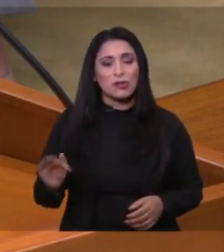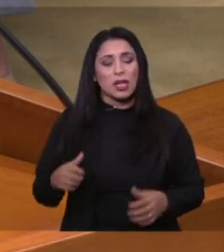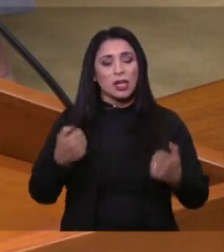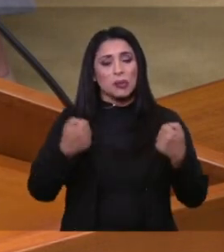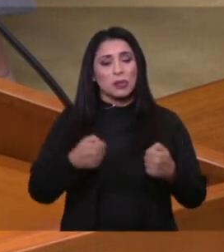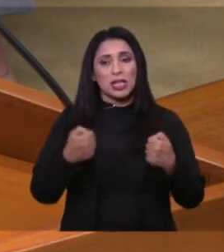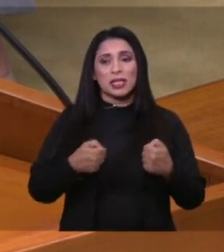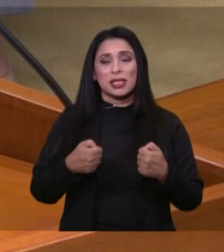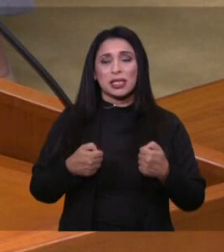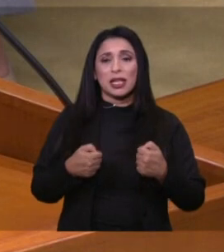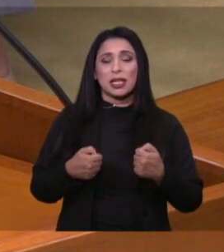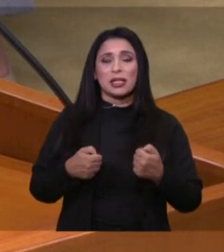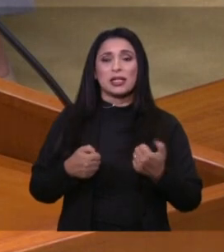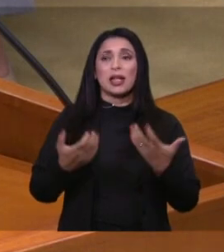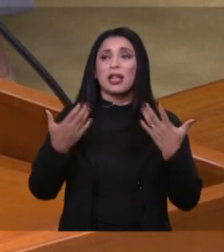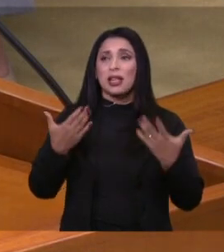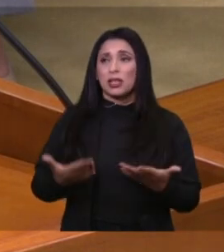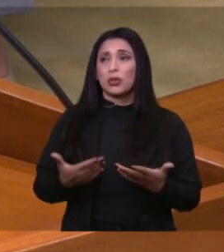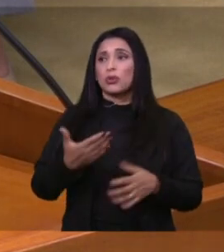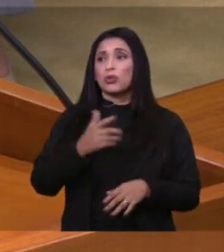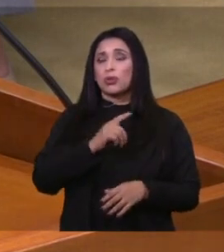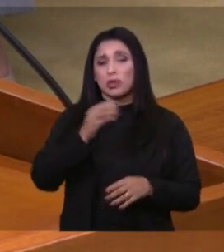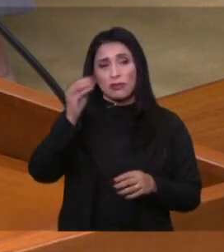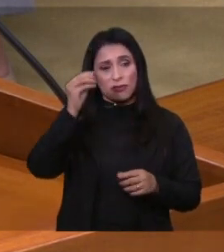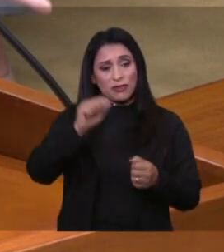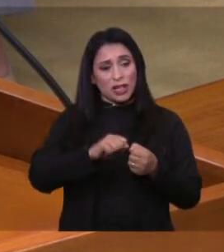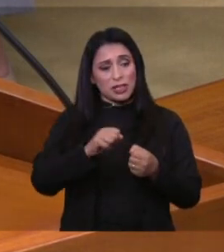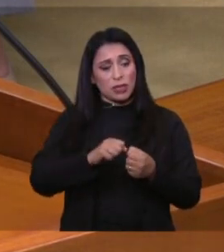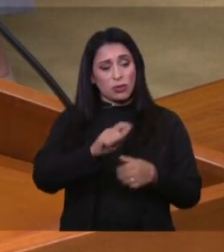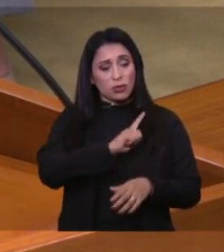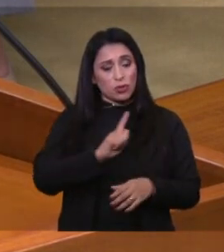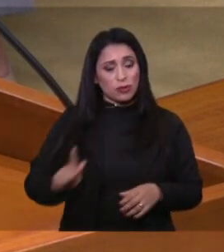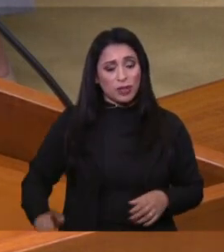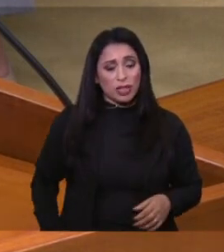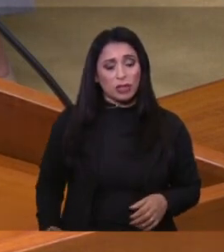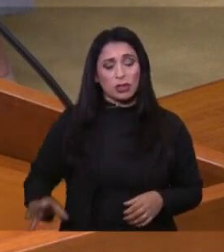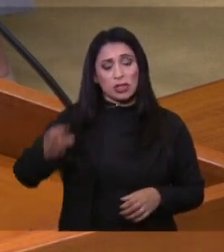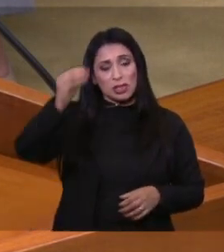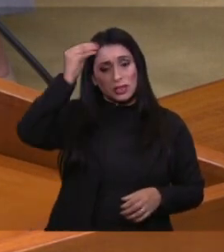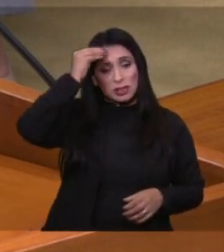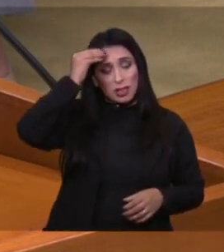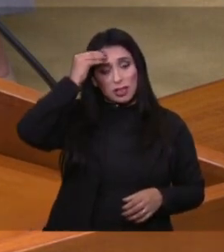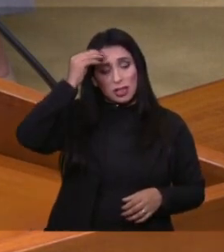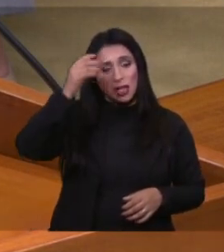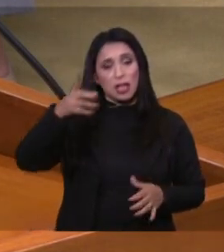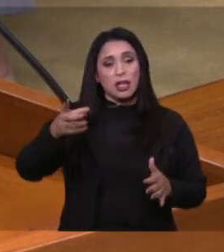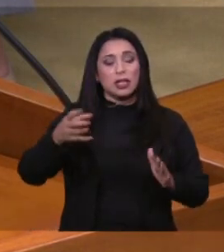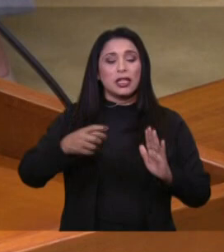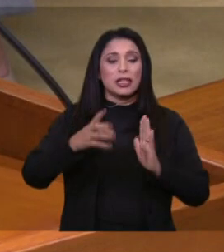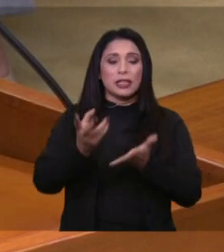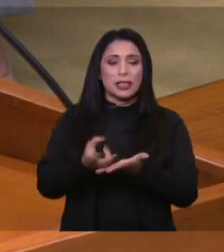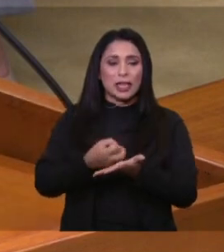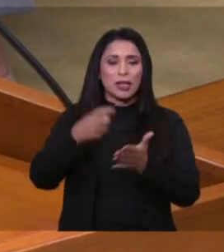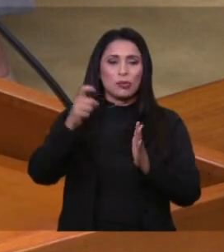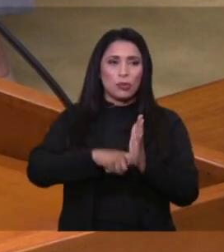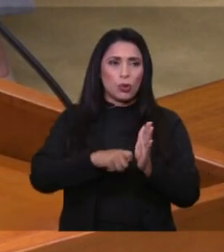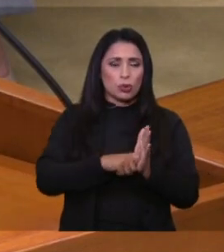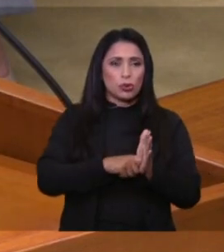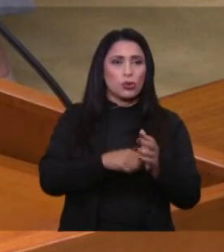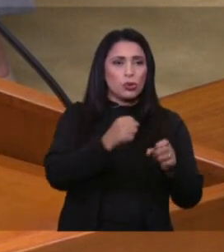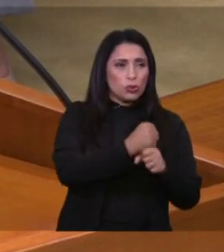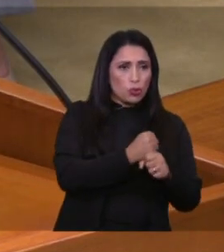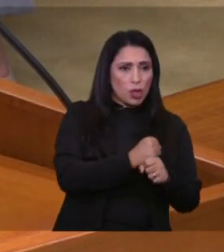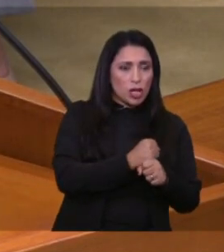os governadores de que no Brasil não é possível instituir tributo num ano e cobrar no